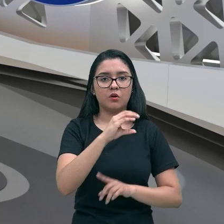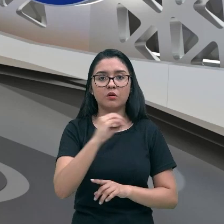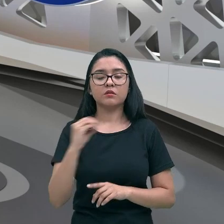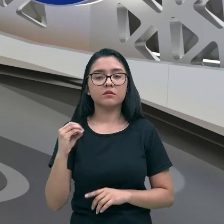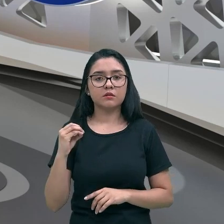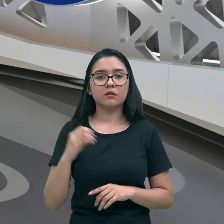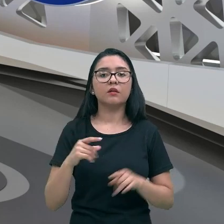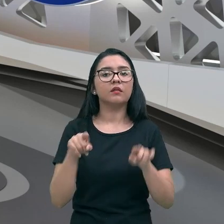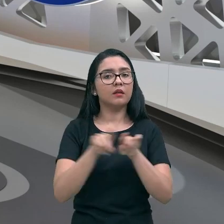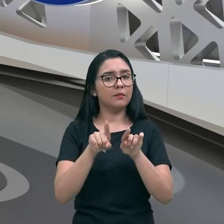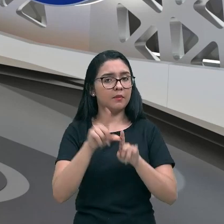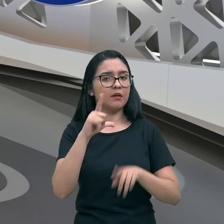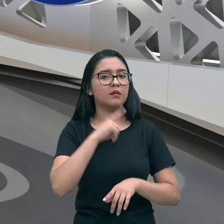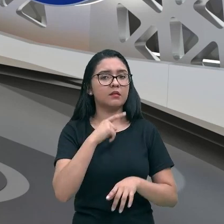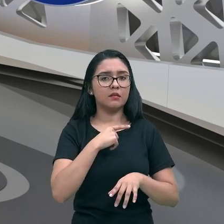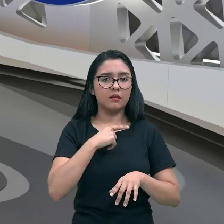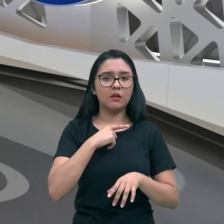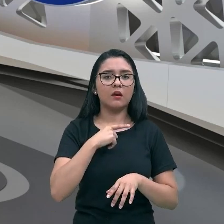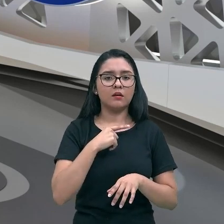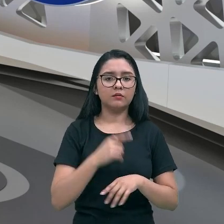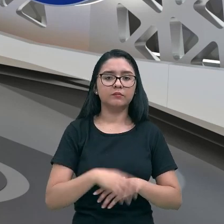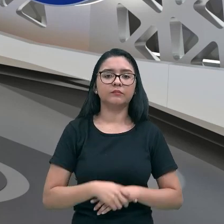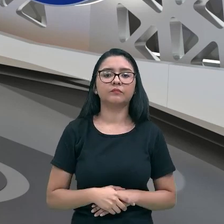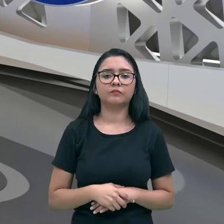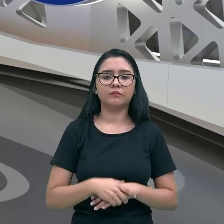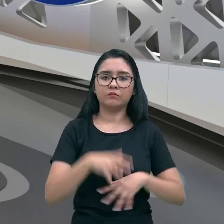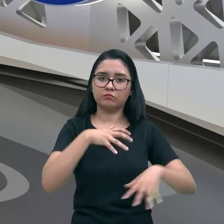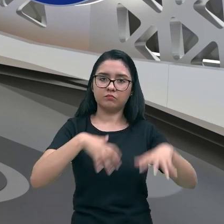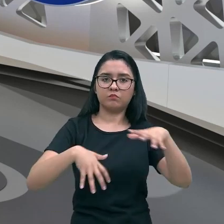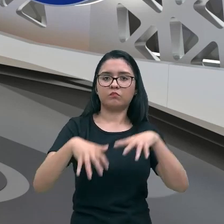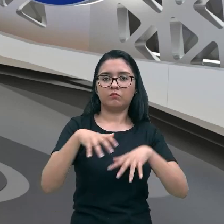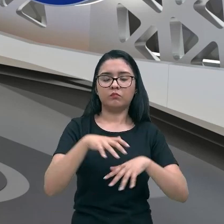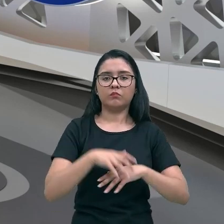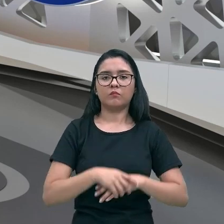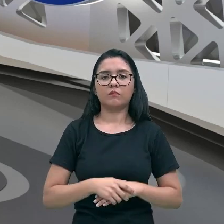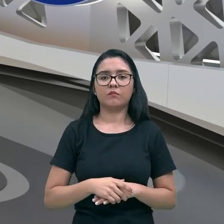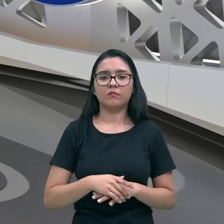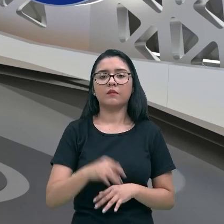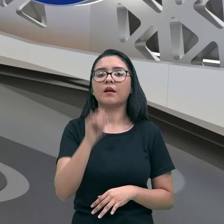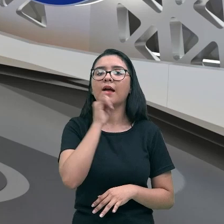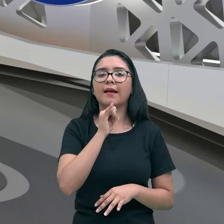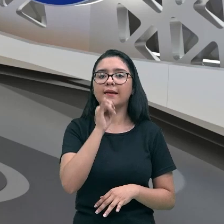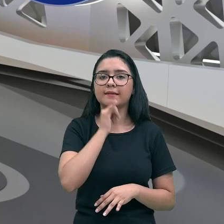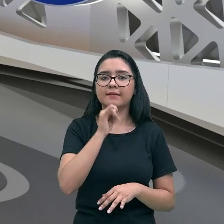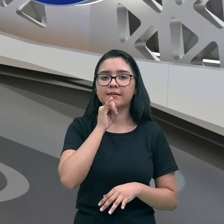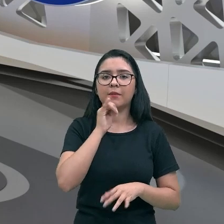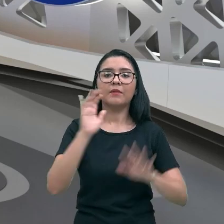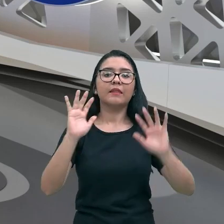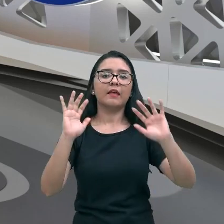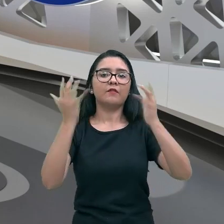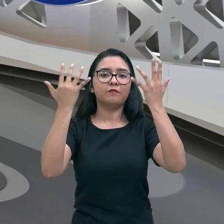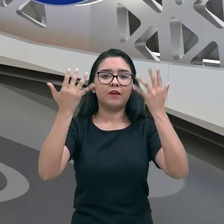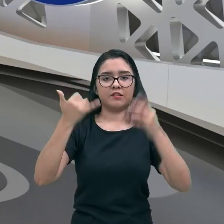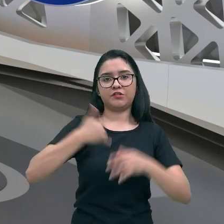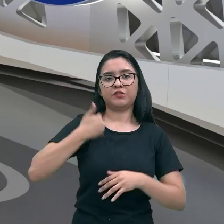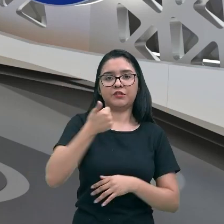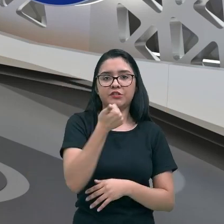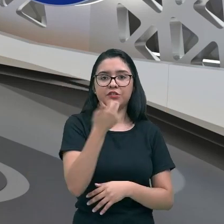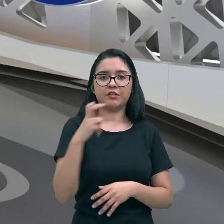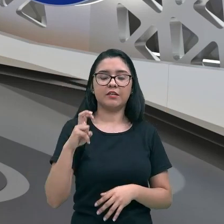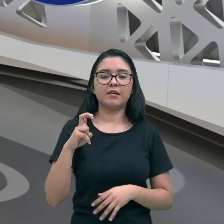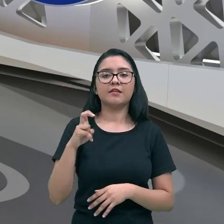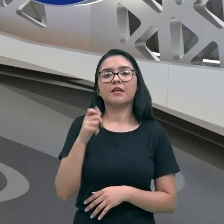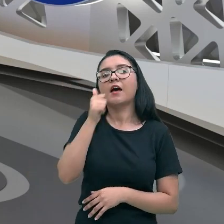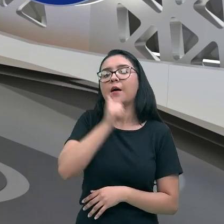também tem os seus ritos de passagem. Vamos pensar no baile de debutante, né, em que a